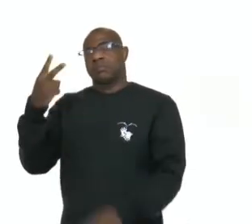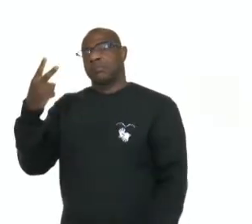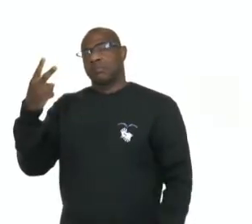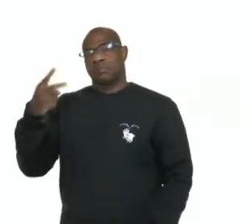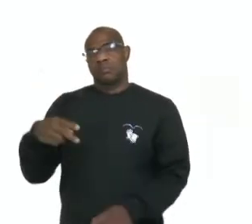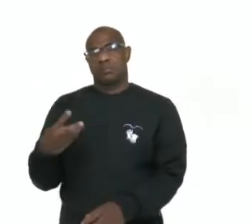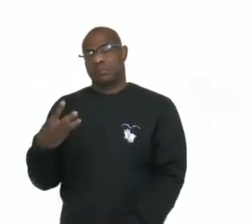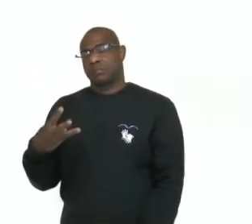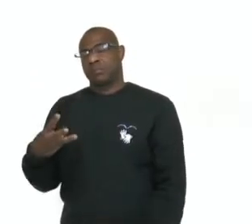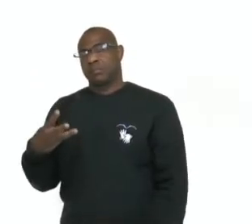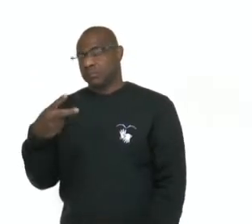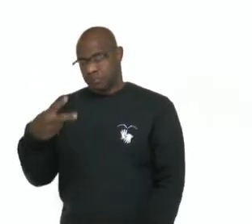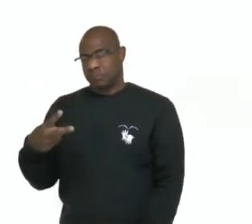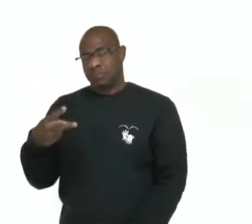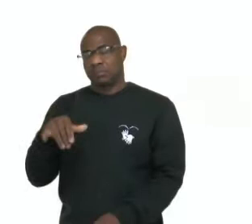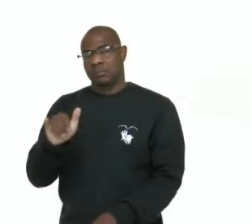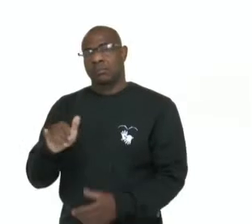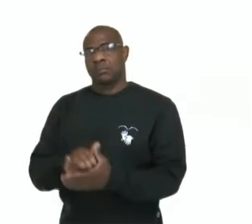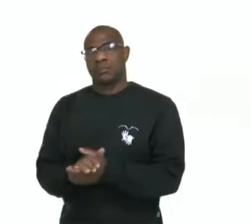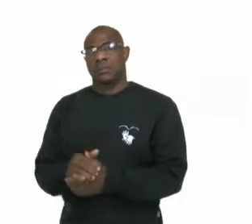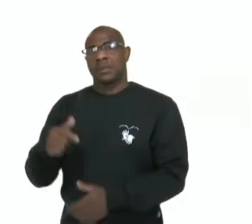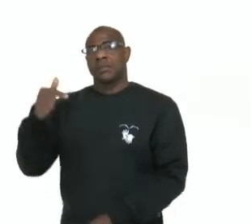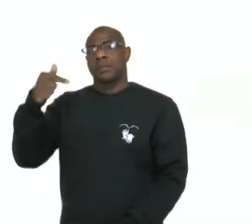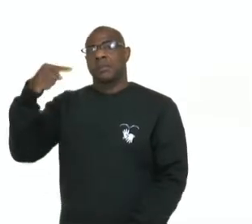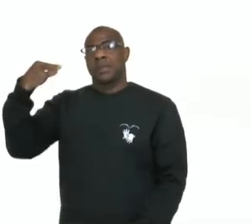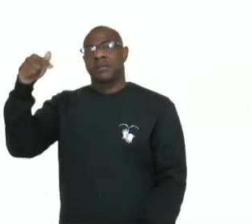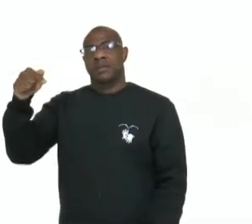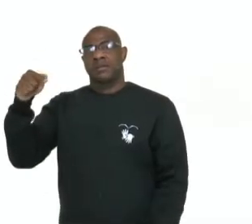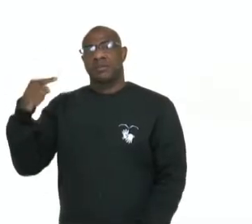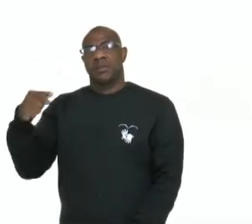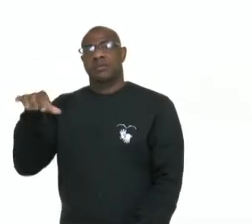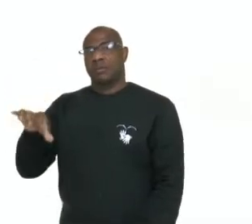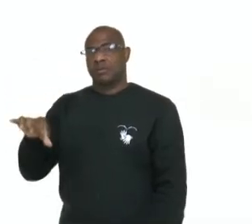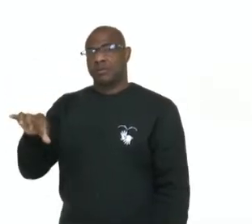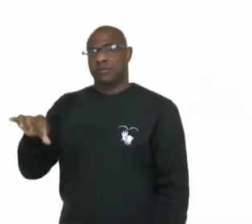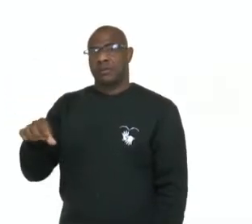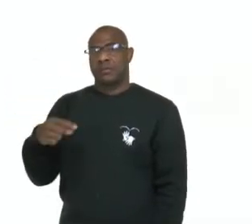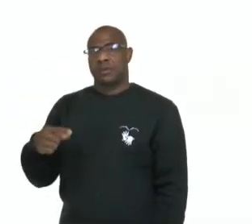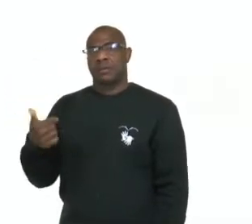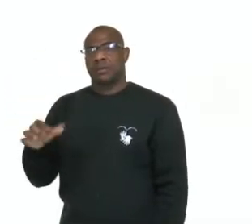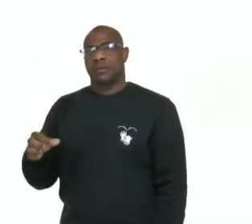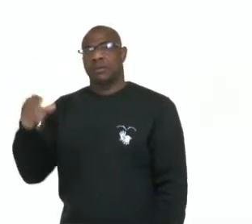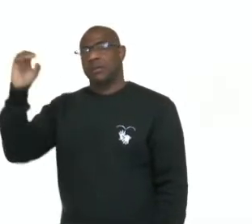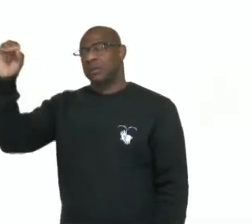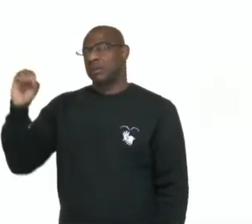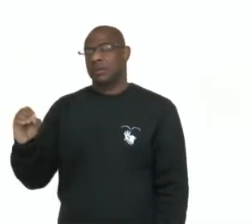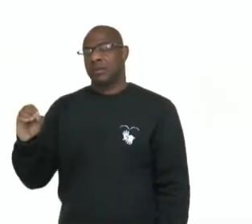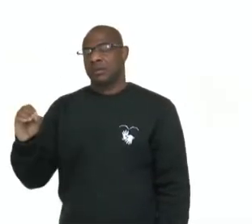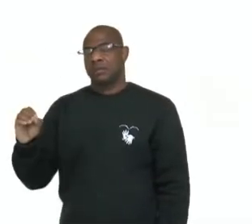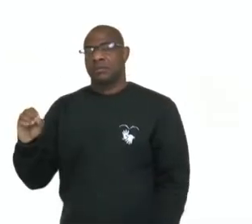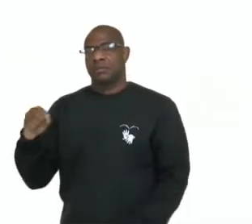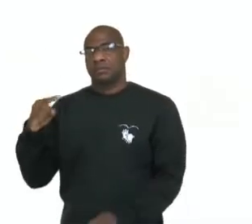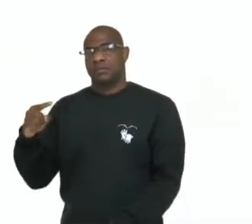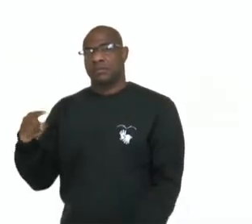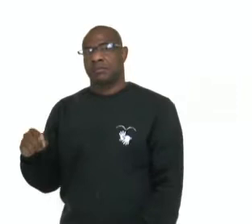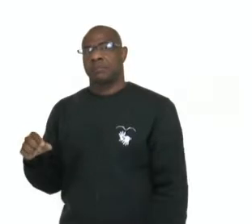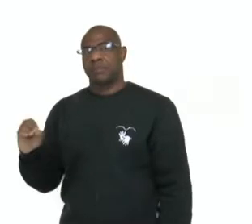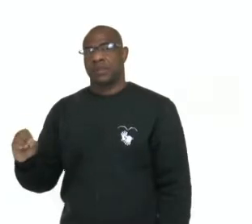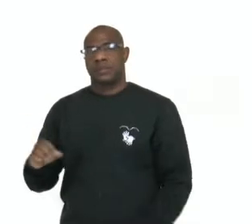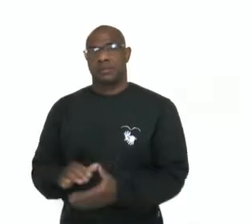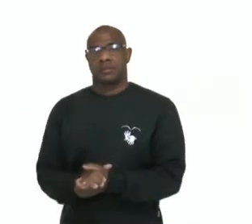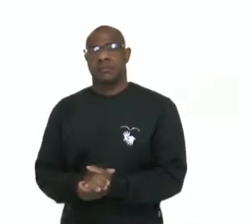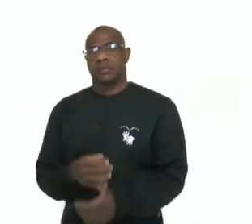o y. Menos 7 menos 9 menos 16, zero mais zero, zero. Isolamos